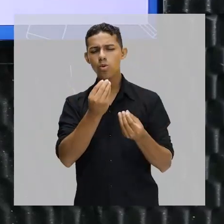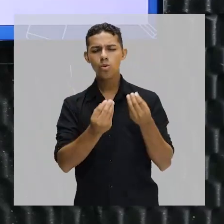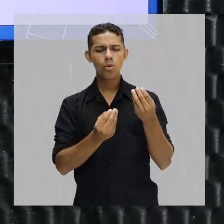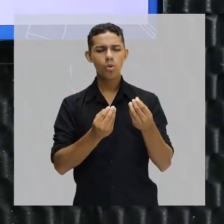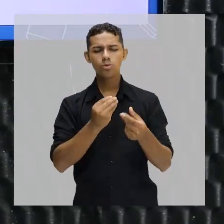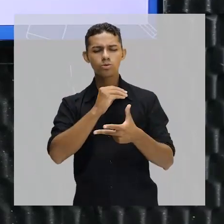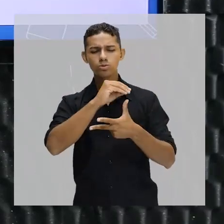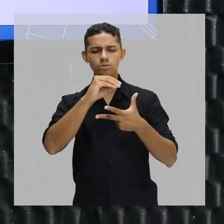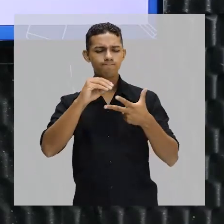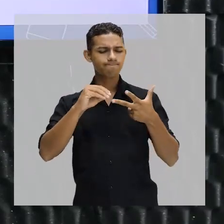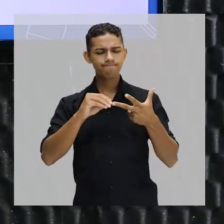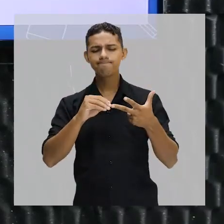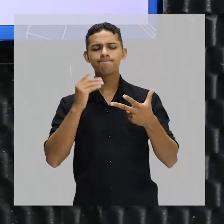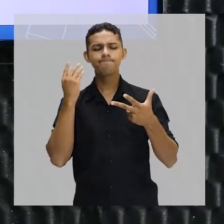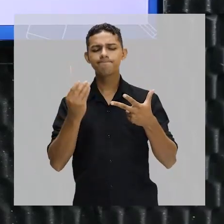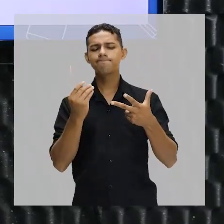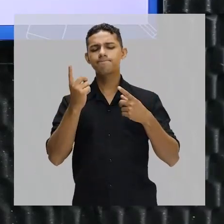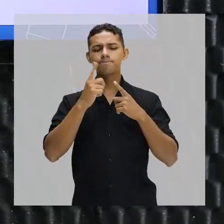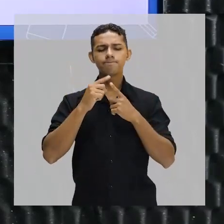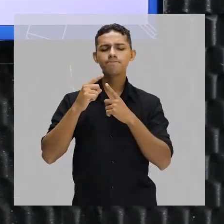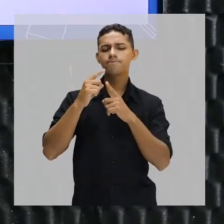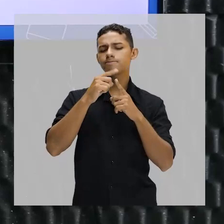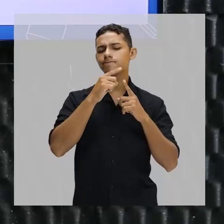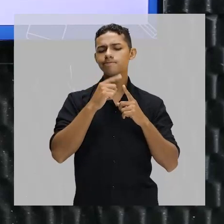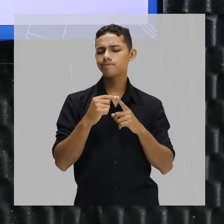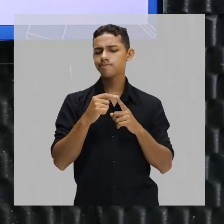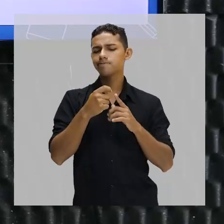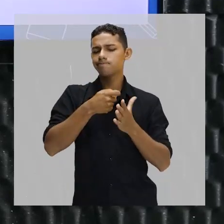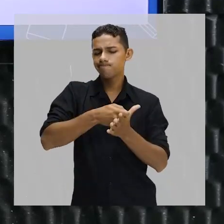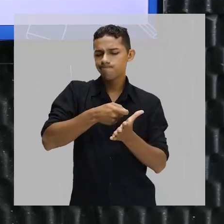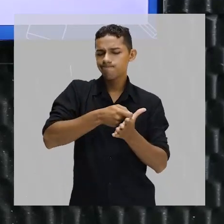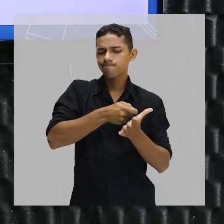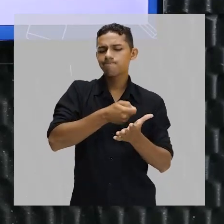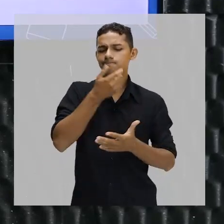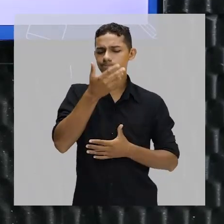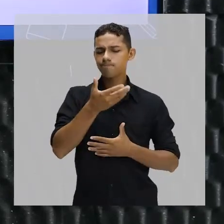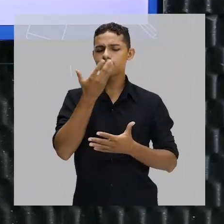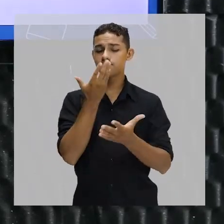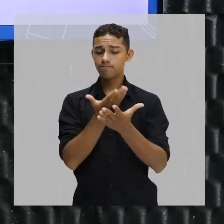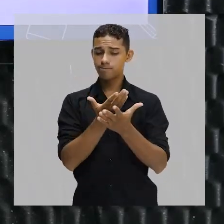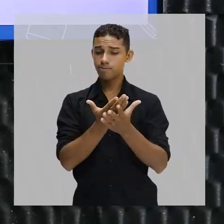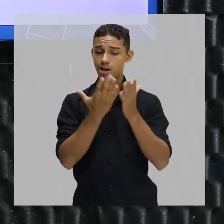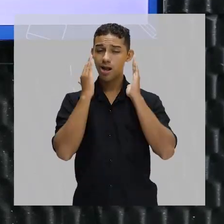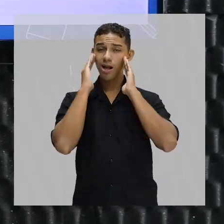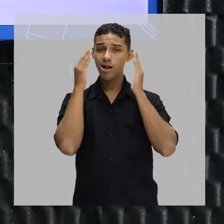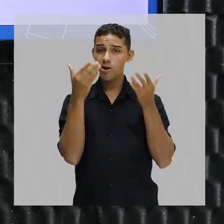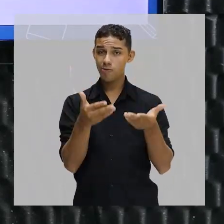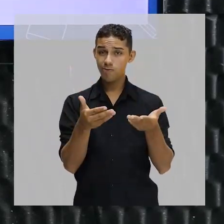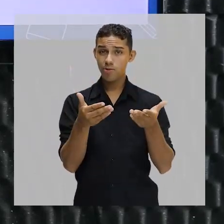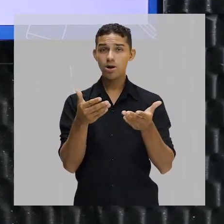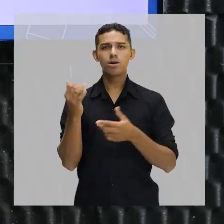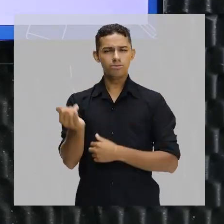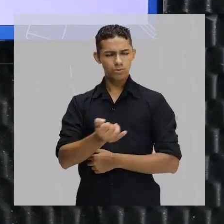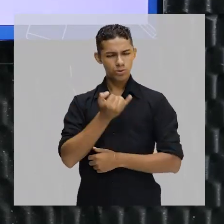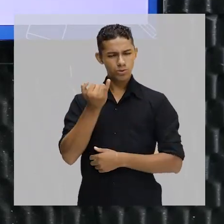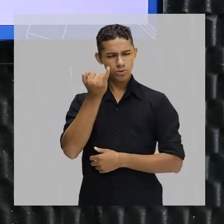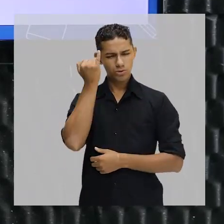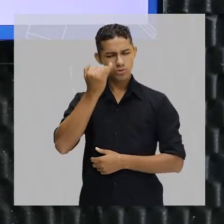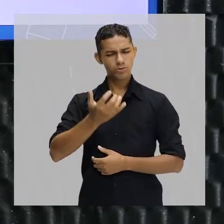Como a tipologia é cobrada e como os gêneros textuais são cobrados, né? É importante que vocês façam essa